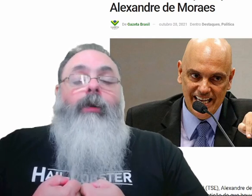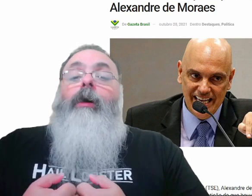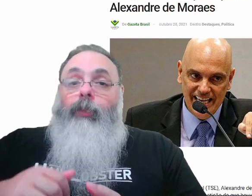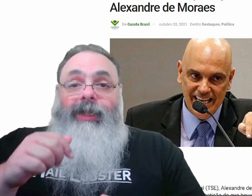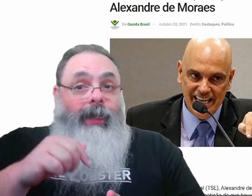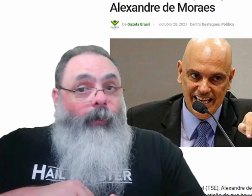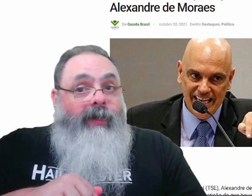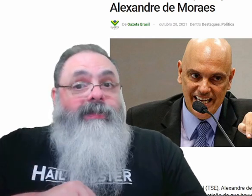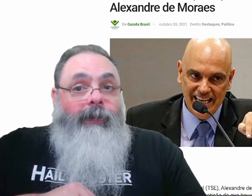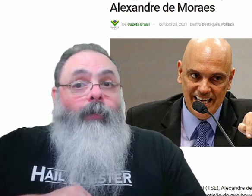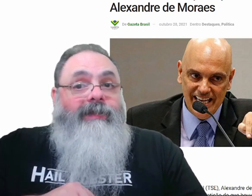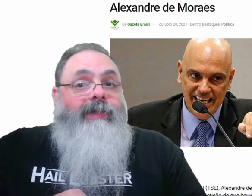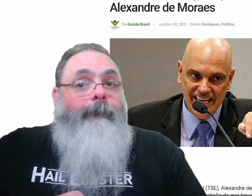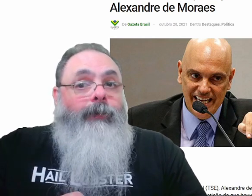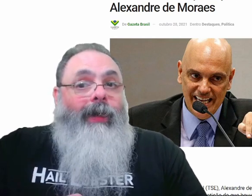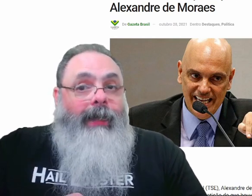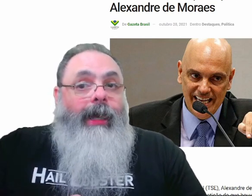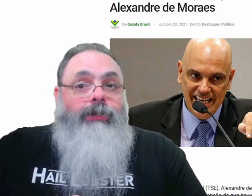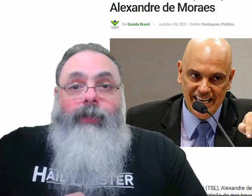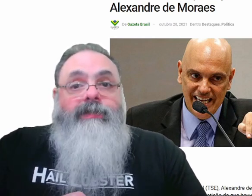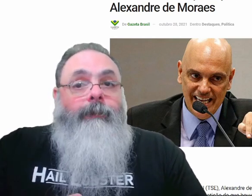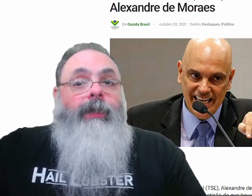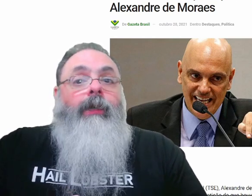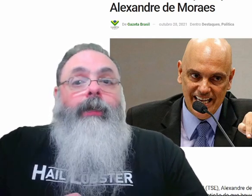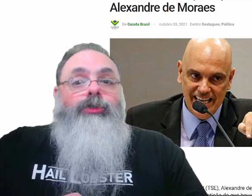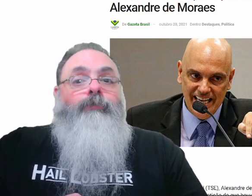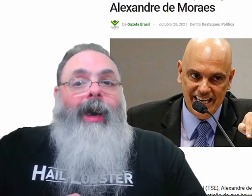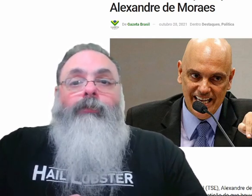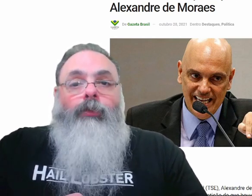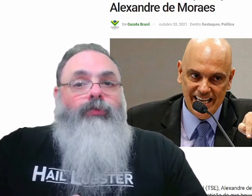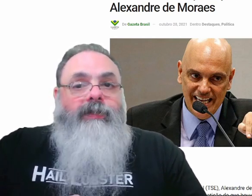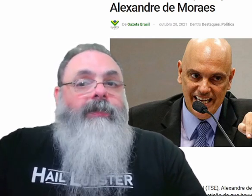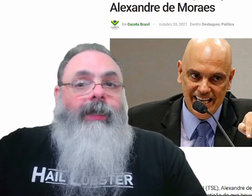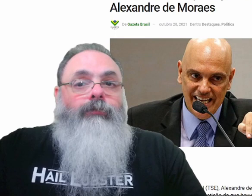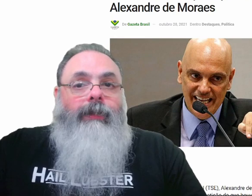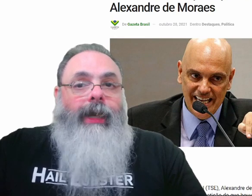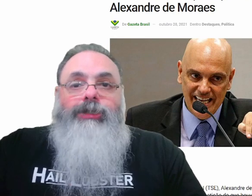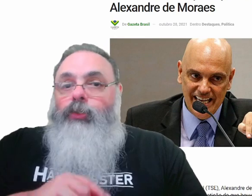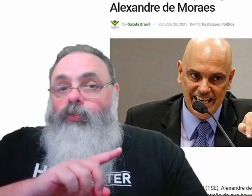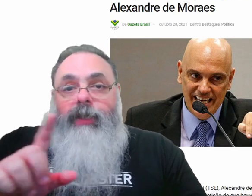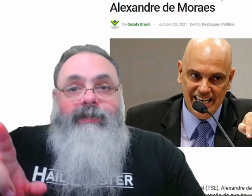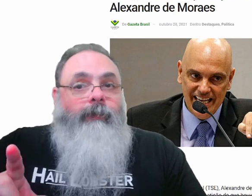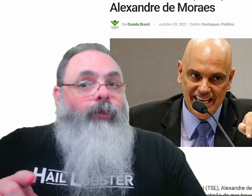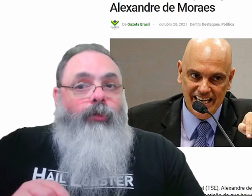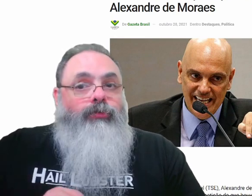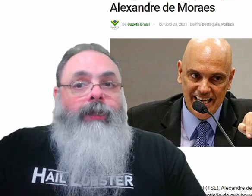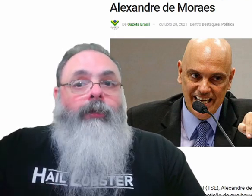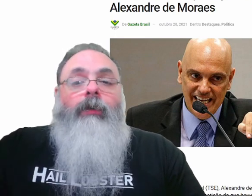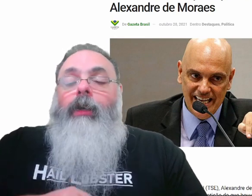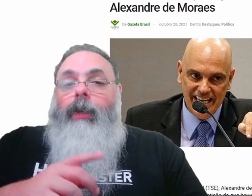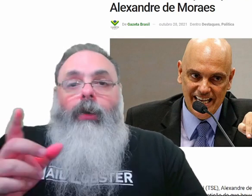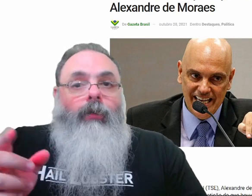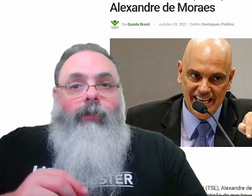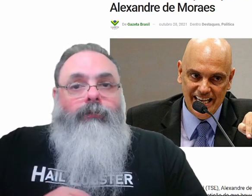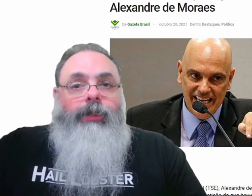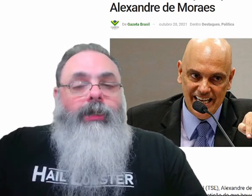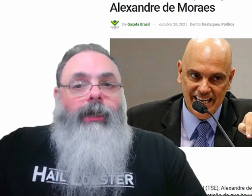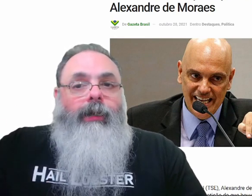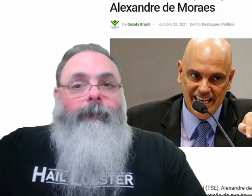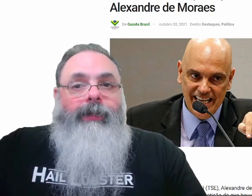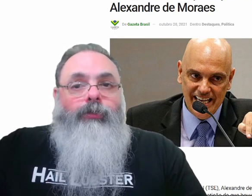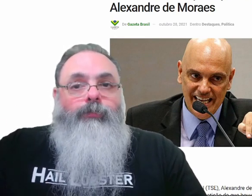experiência pessoal porque e eu recebi o WhatsApp do Haddad eu recebi disparo não solicitado saudade nunca recebi do bolsonaro